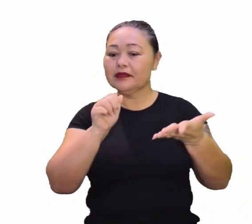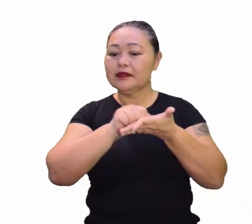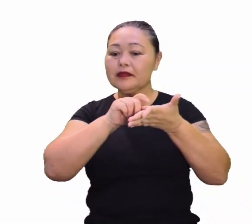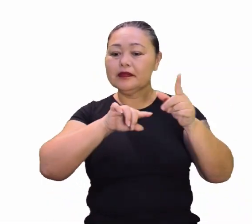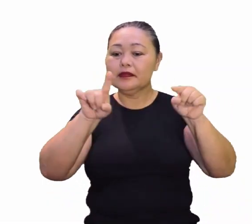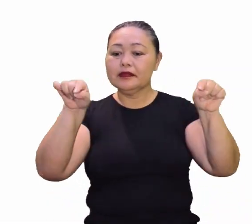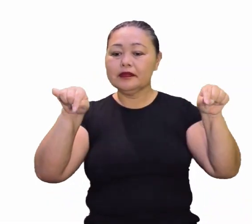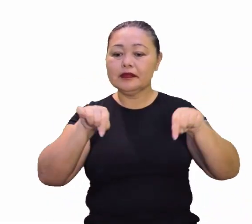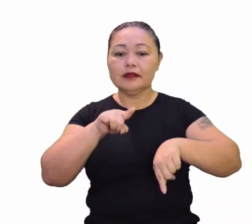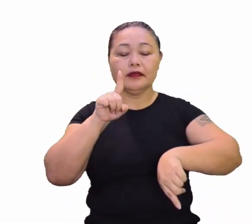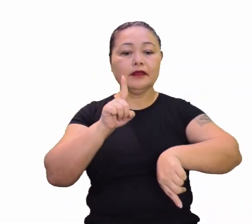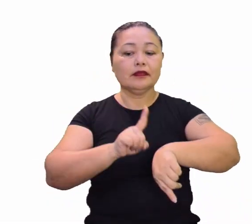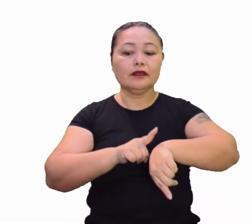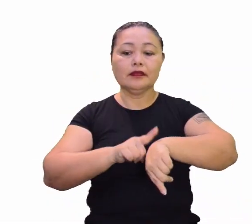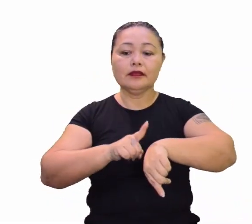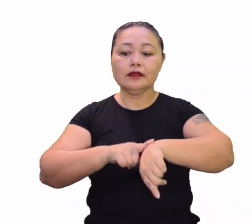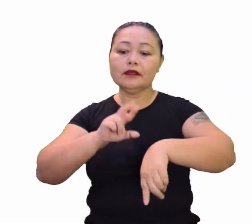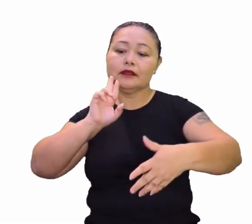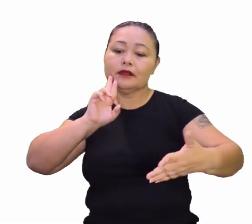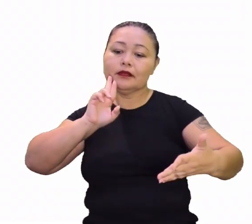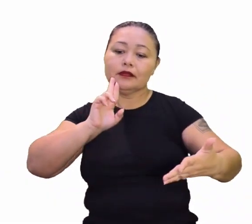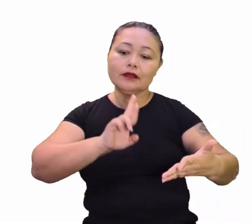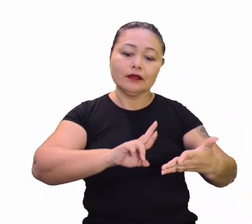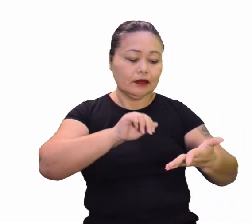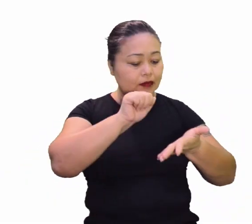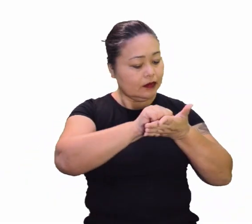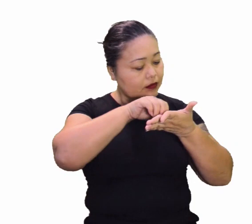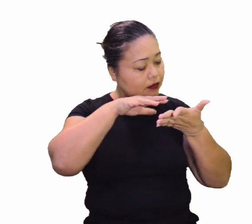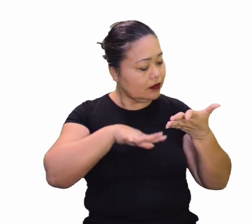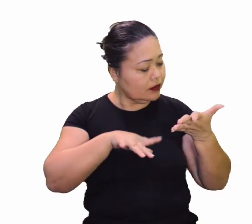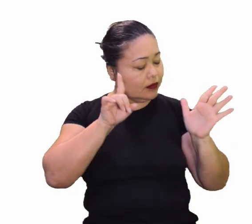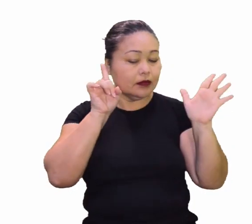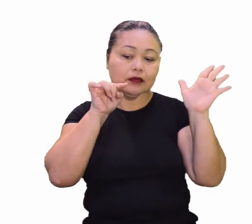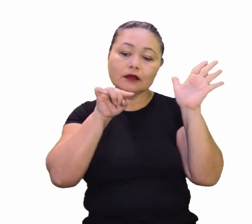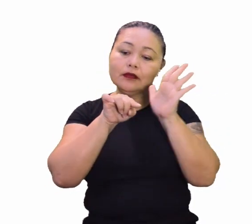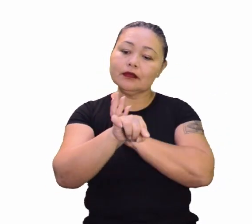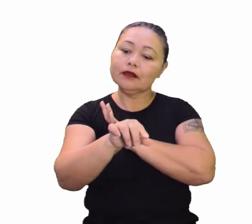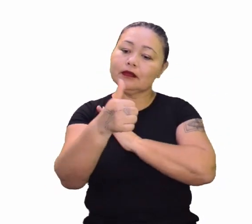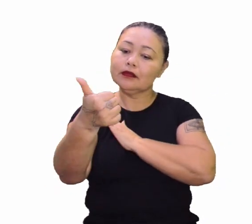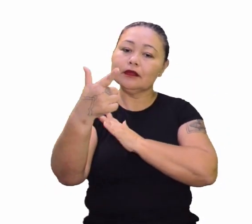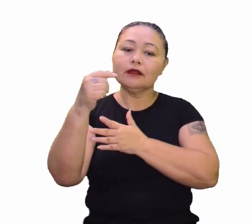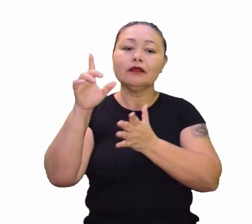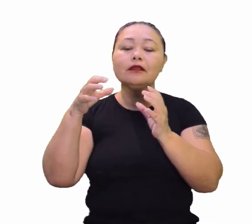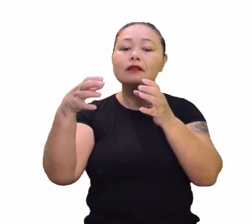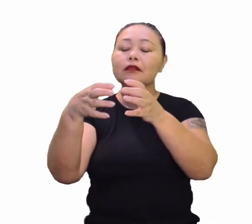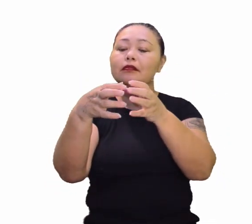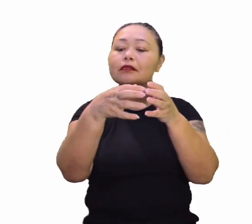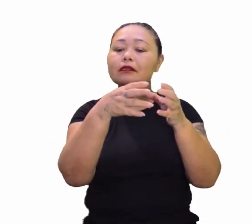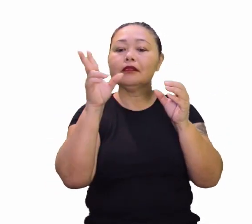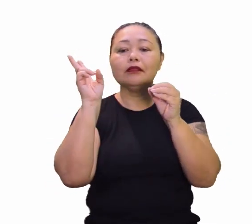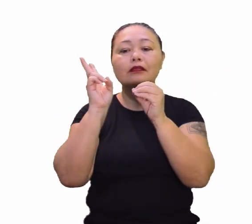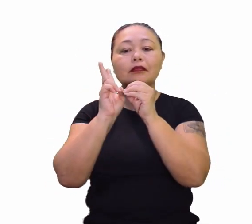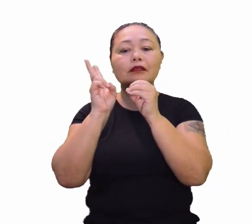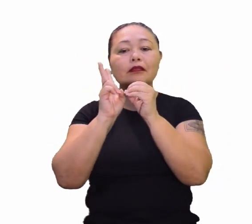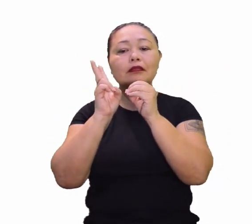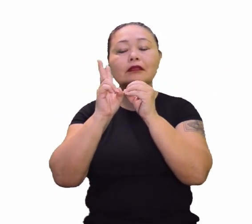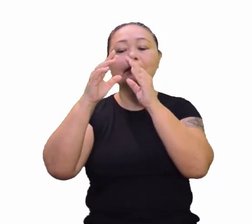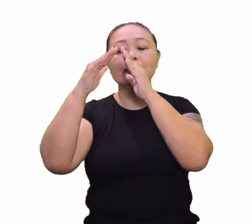Atividade de sala, momento da resolução da atividade. Questão: vários grupos indígenas